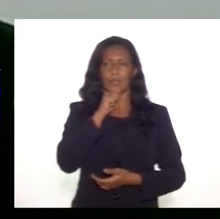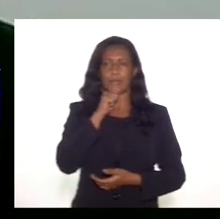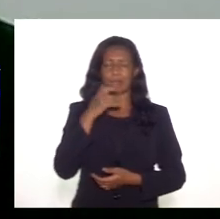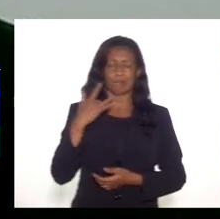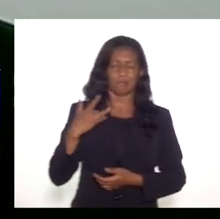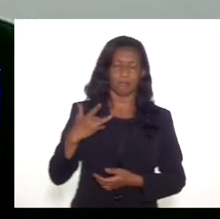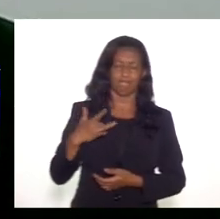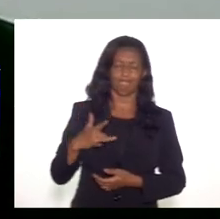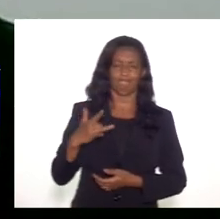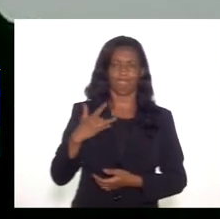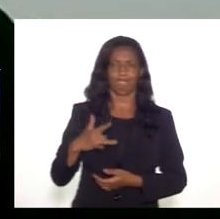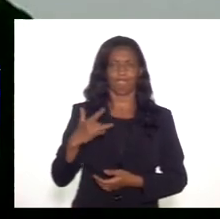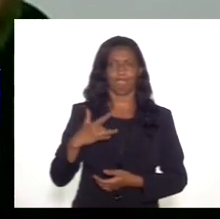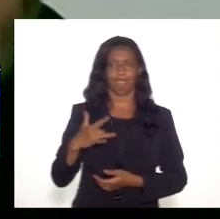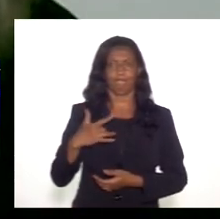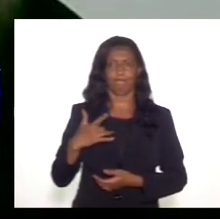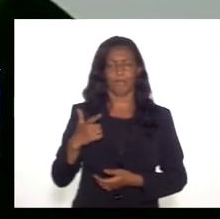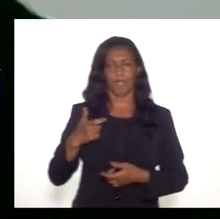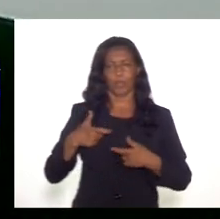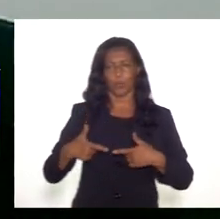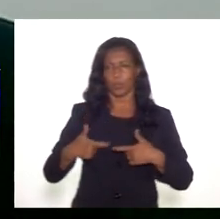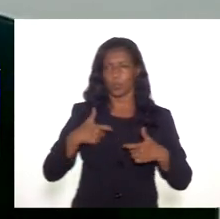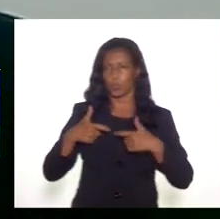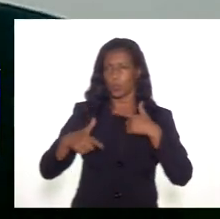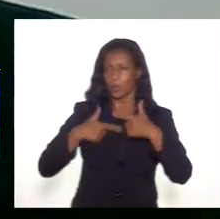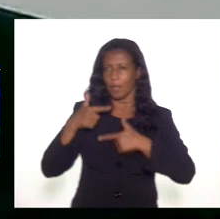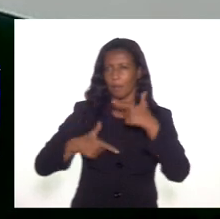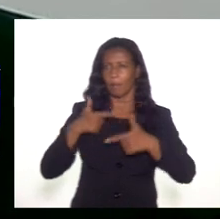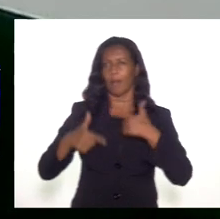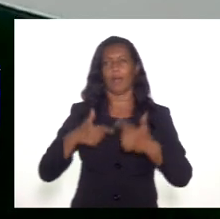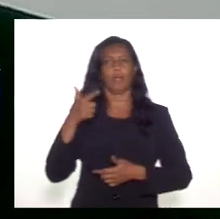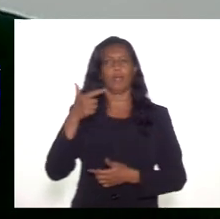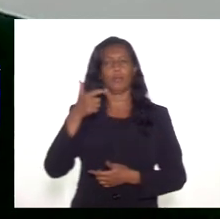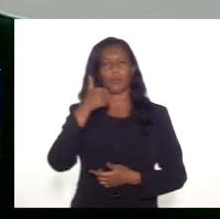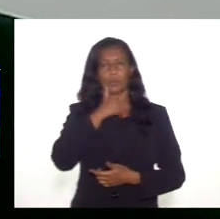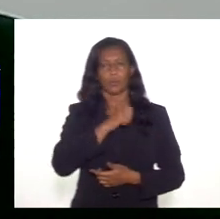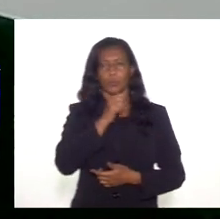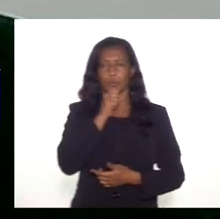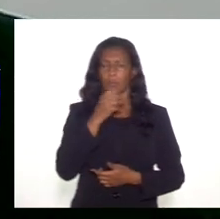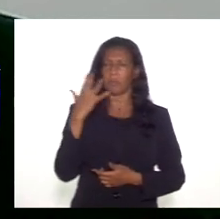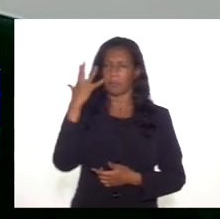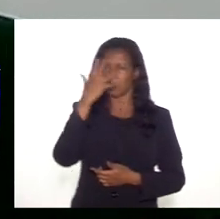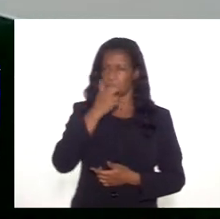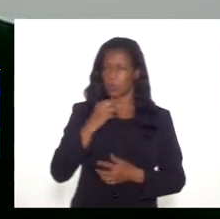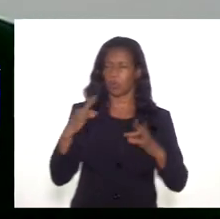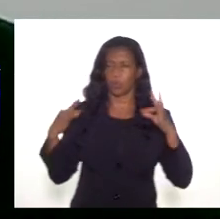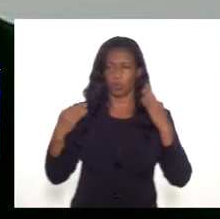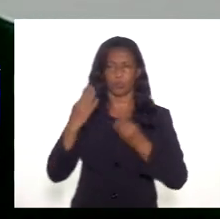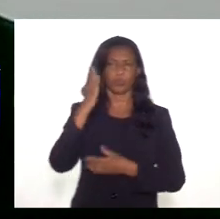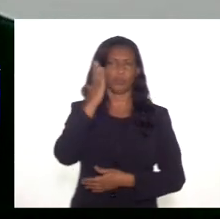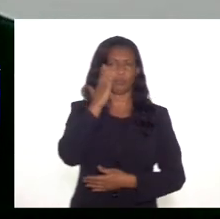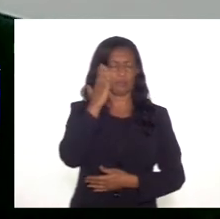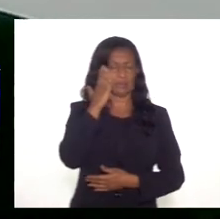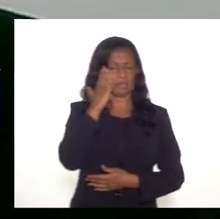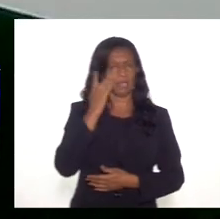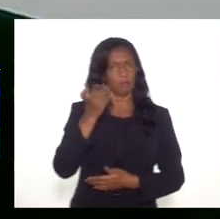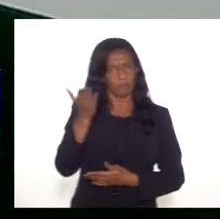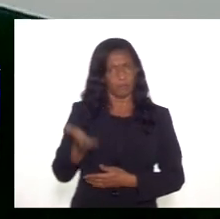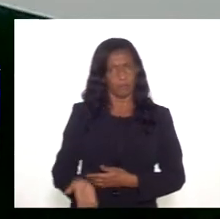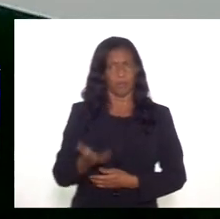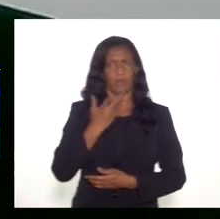nenhuma, a sua luta com sua mãe, tão bonita e emblemática, todos sabiam. E como vossa excelência disse,